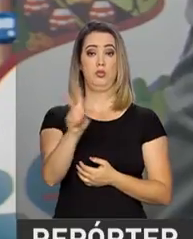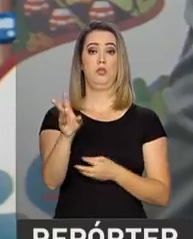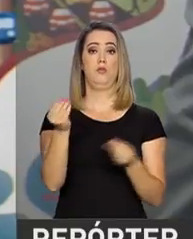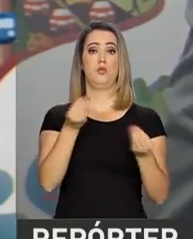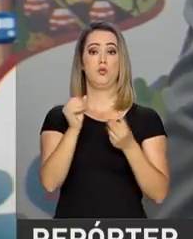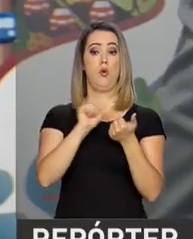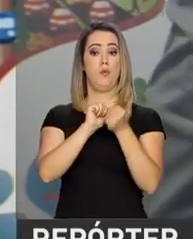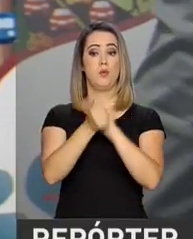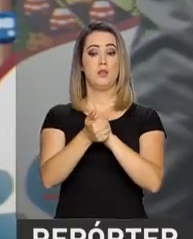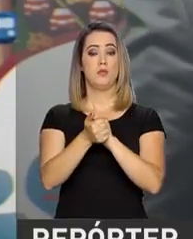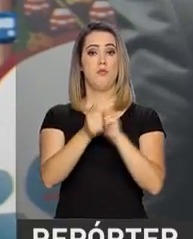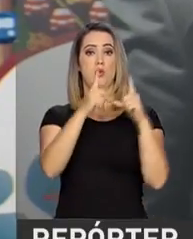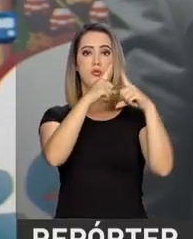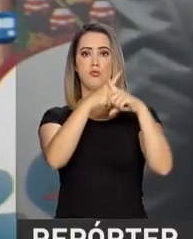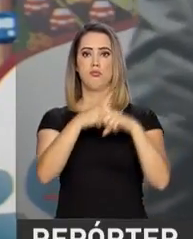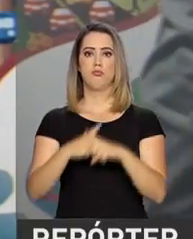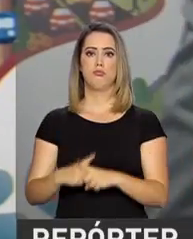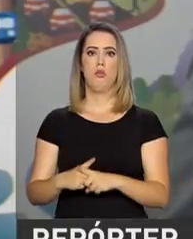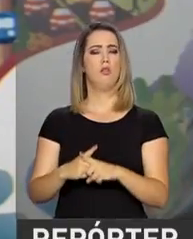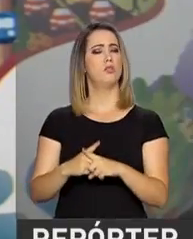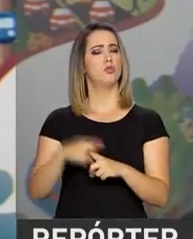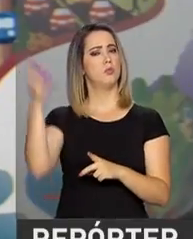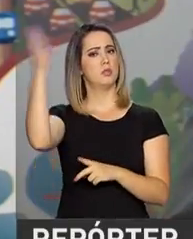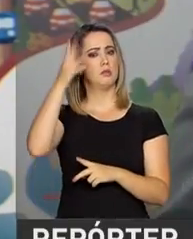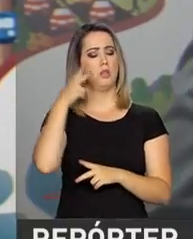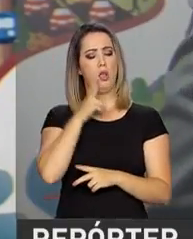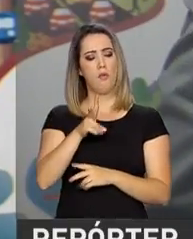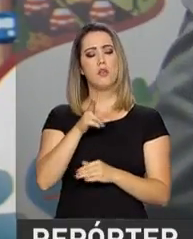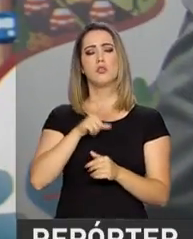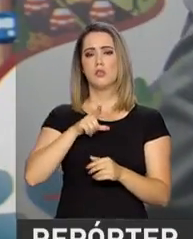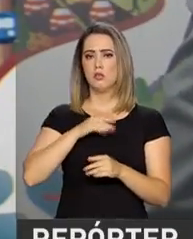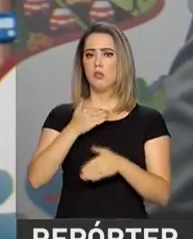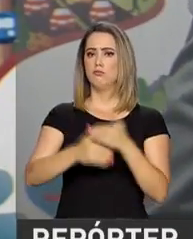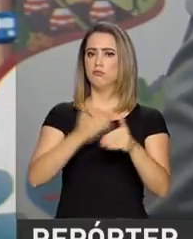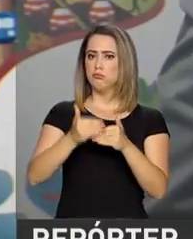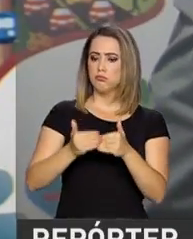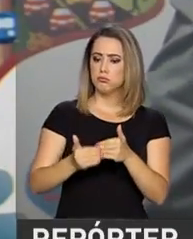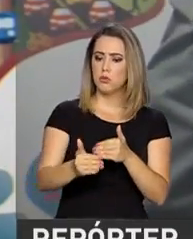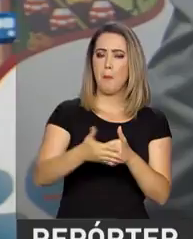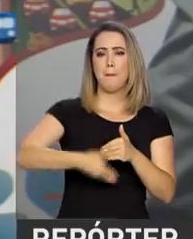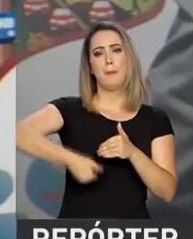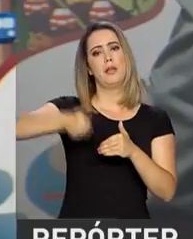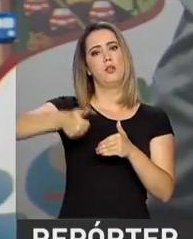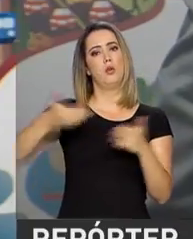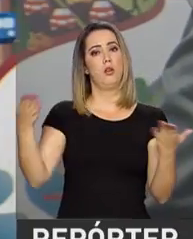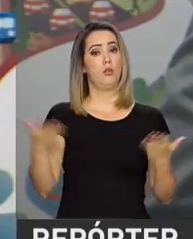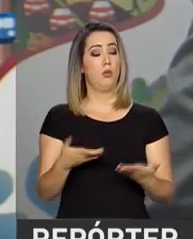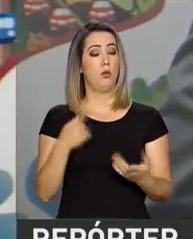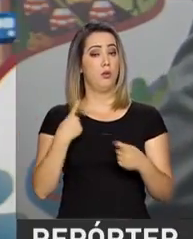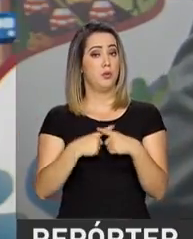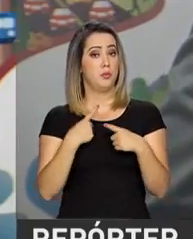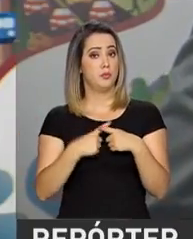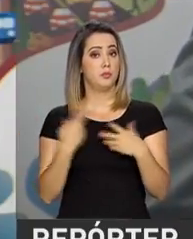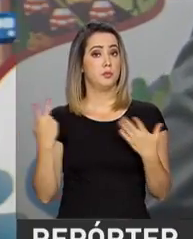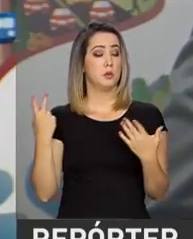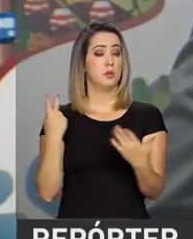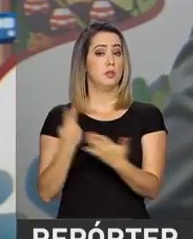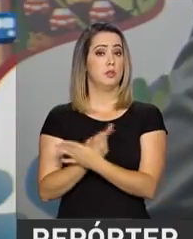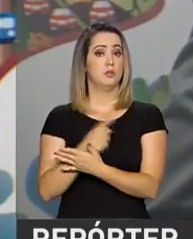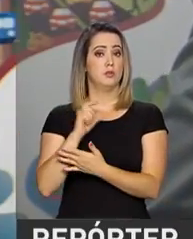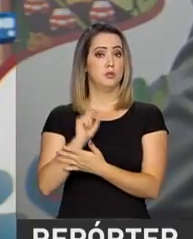competição brasileiro, eu vejo o avanço que houve, né, e que isso, todo esse avanço, ele é